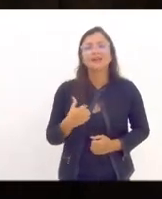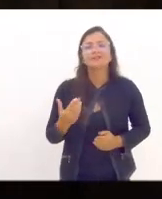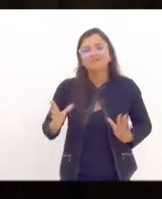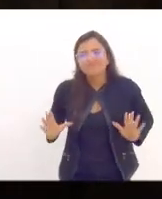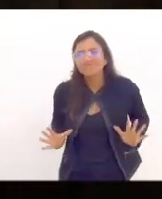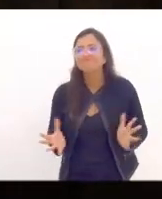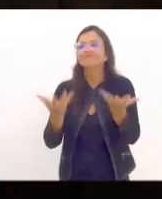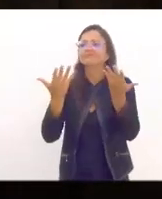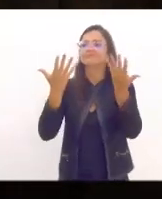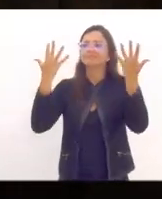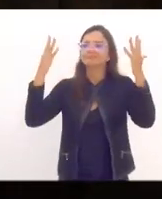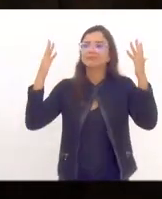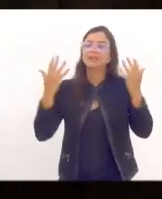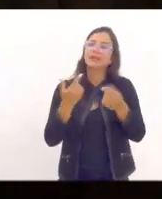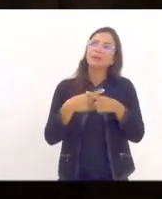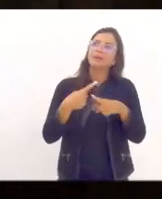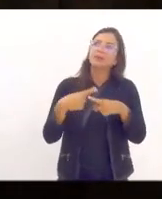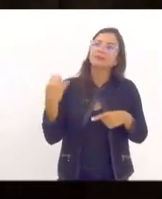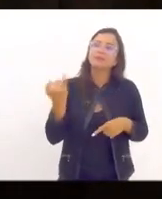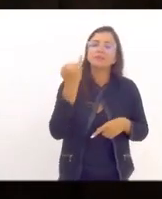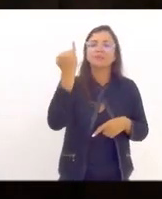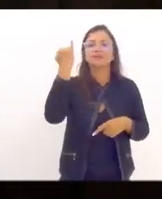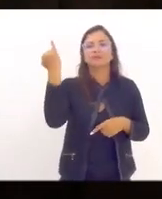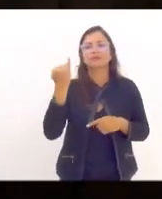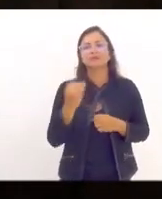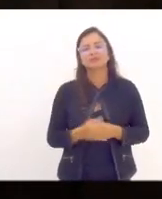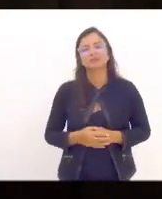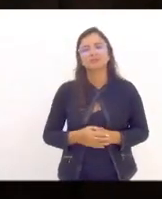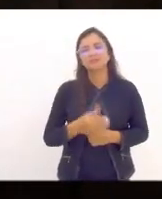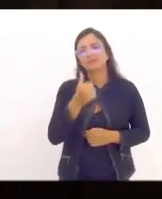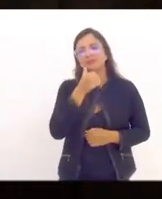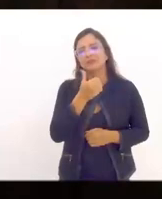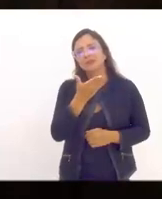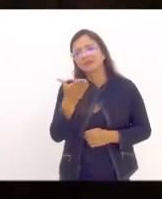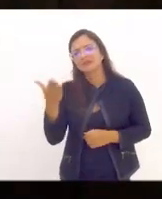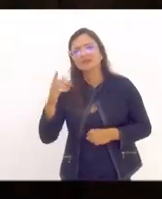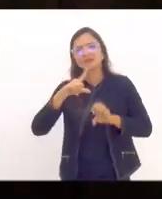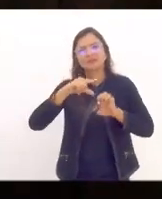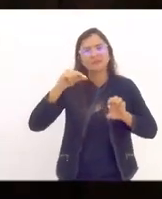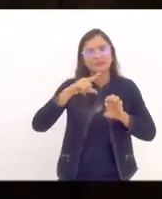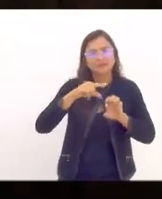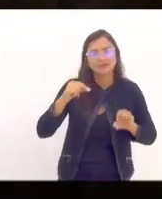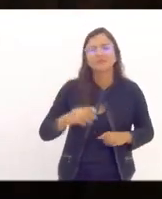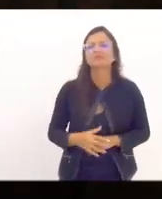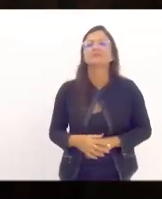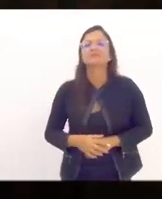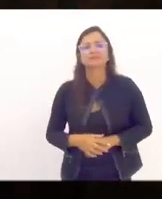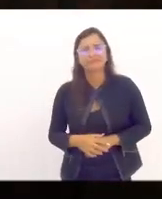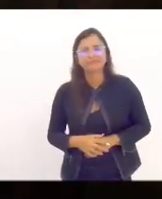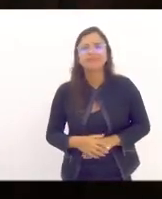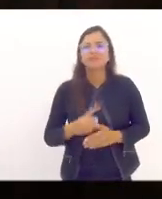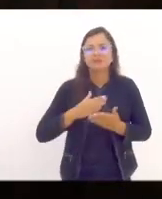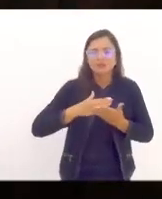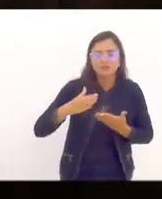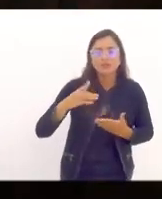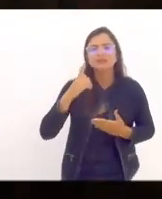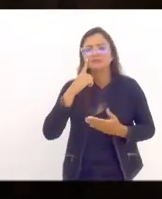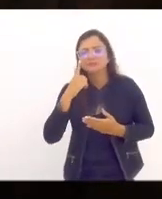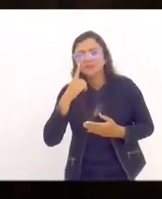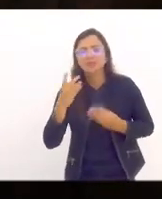isso e falar né dessa importância da escritoras das mulheres pretas empreendedoras que começaram a forjar A